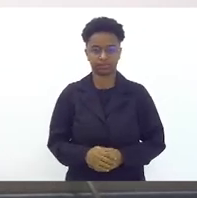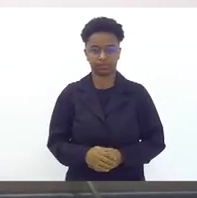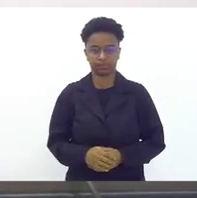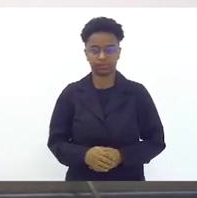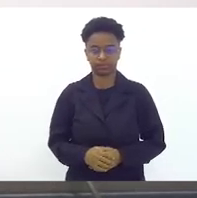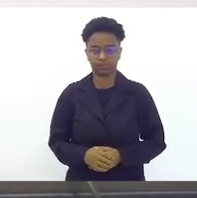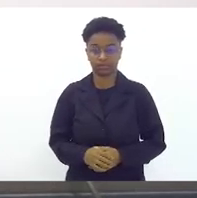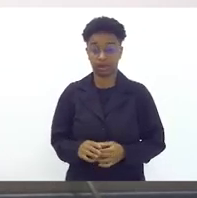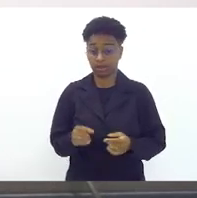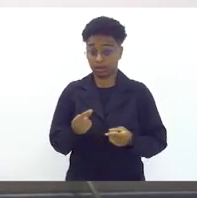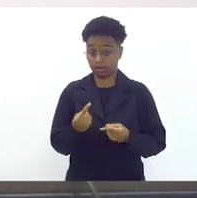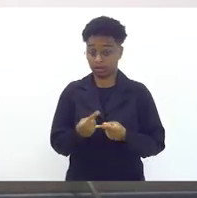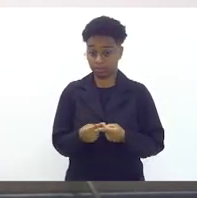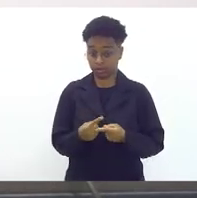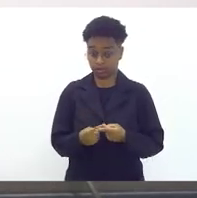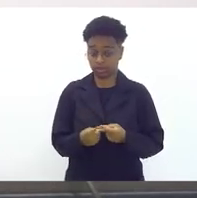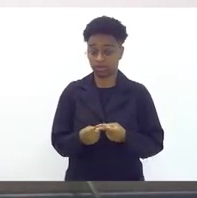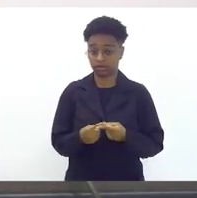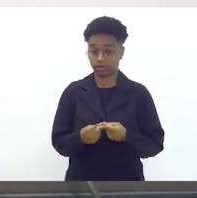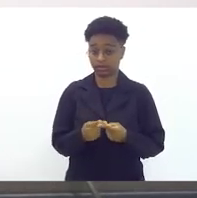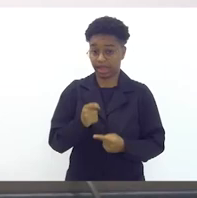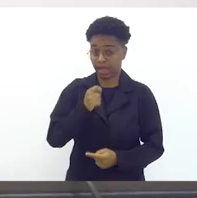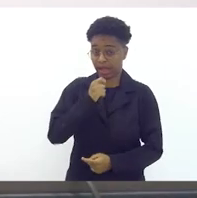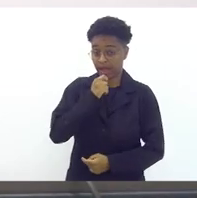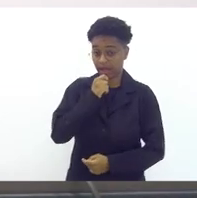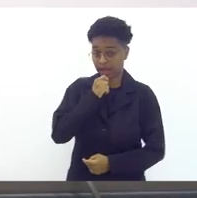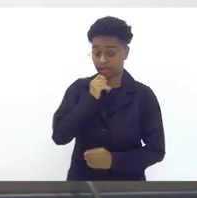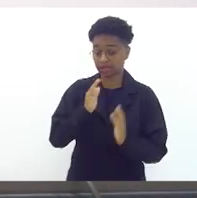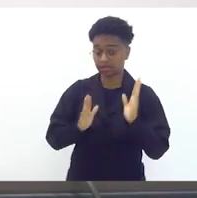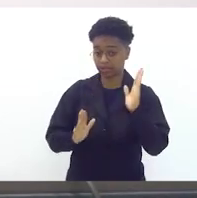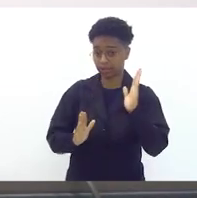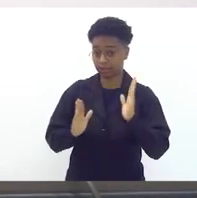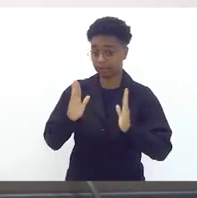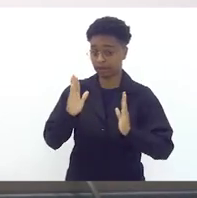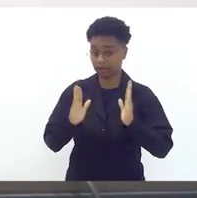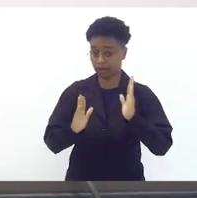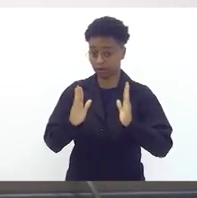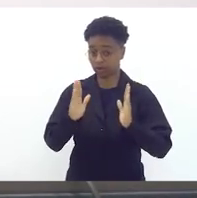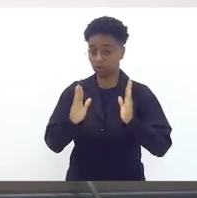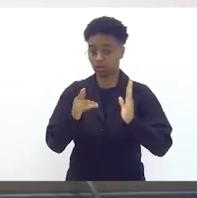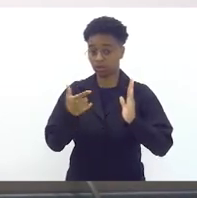Porque, ainda no governo da gestão